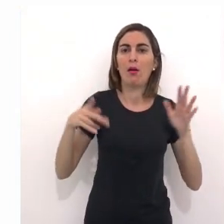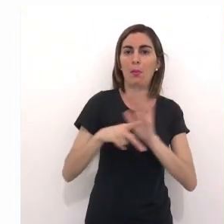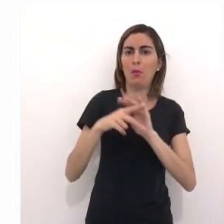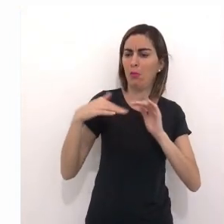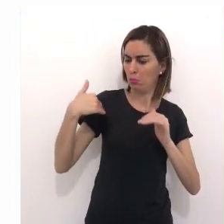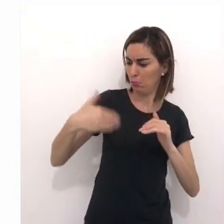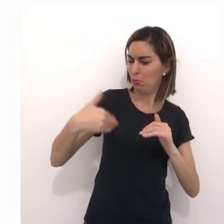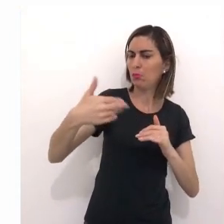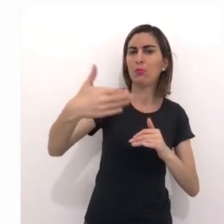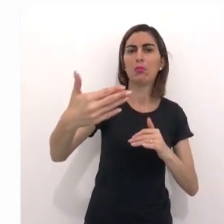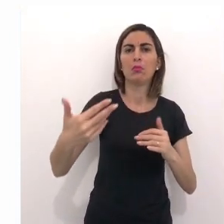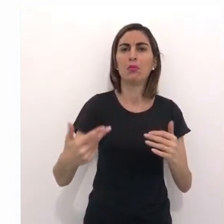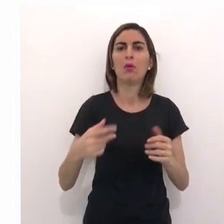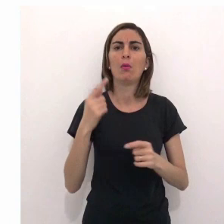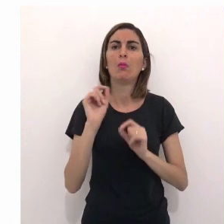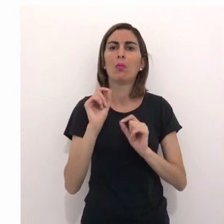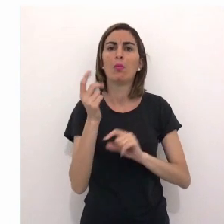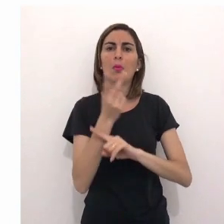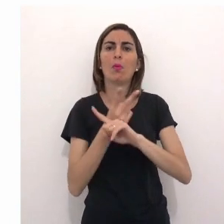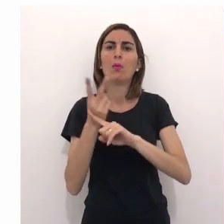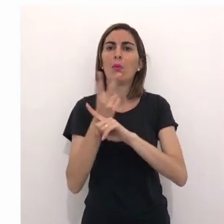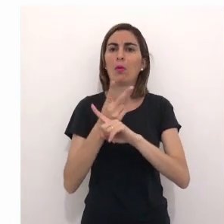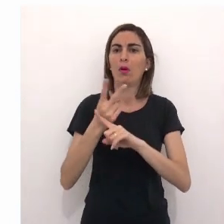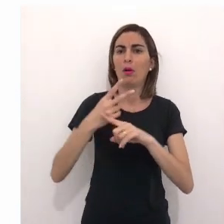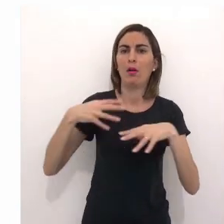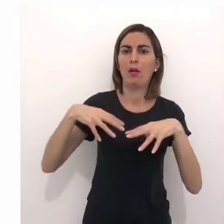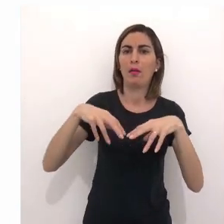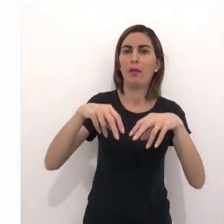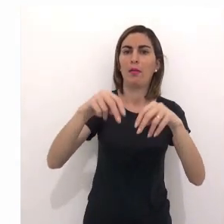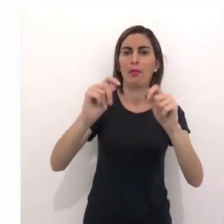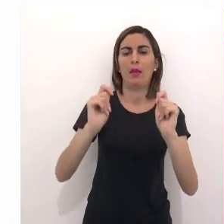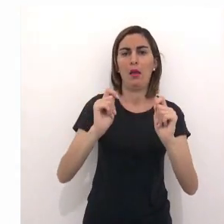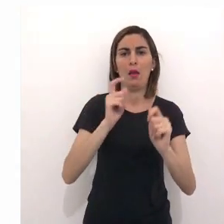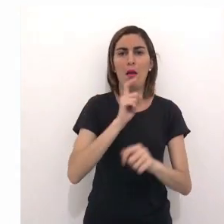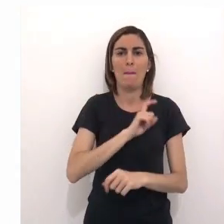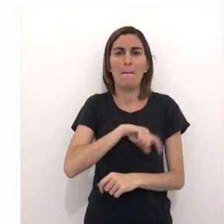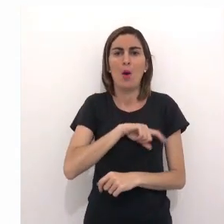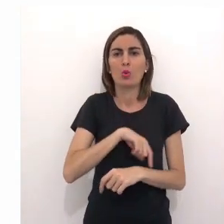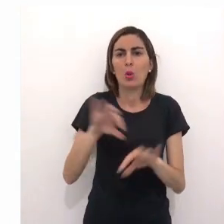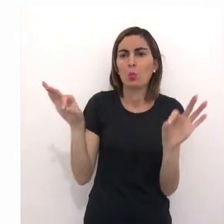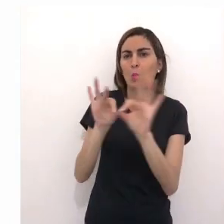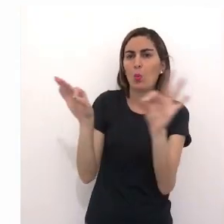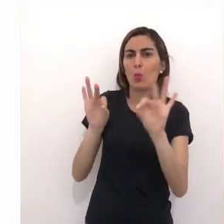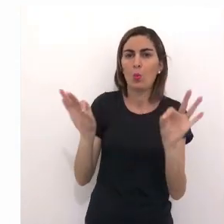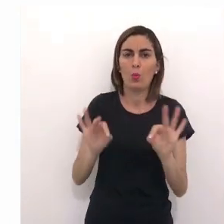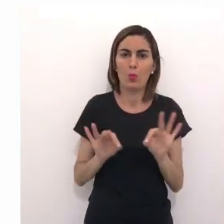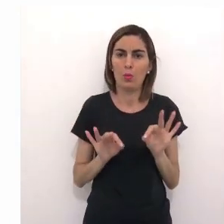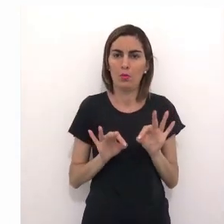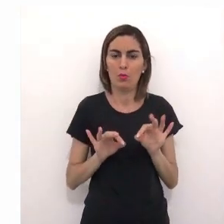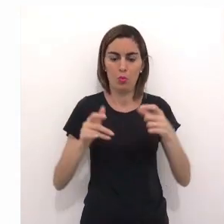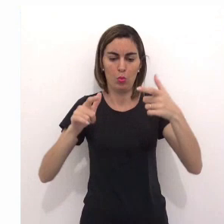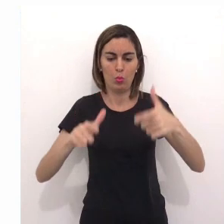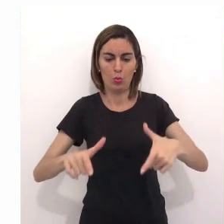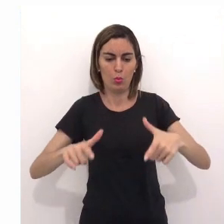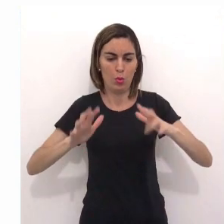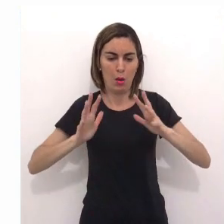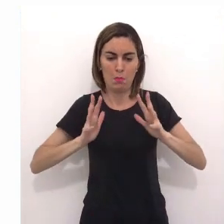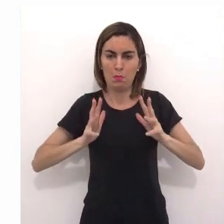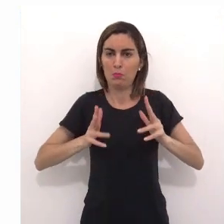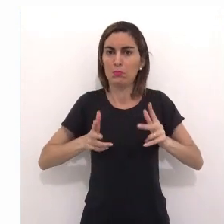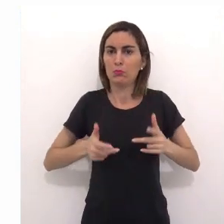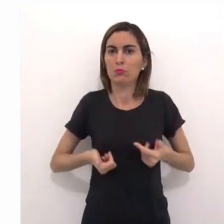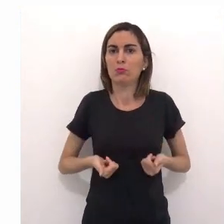constante procura da terra sem mal, no espaço sagrado. O